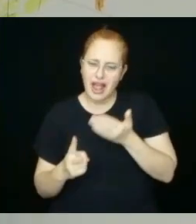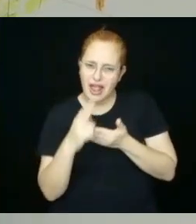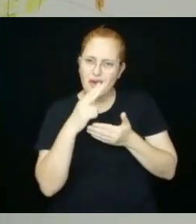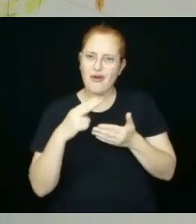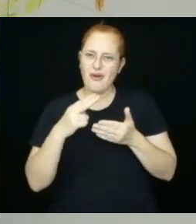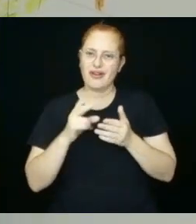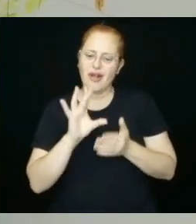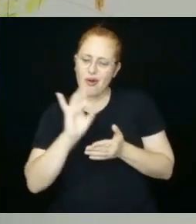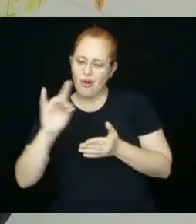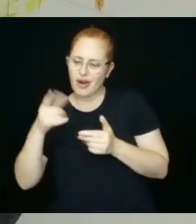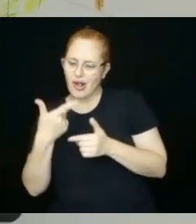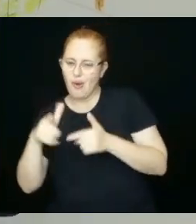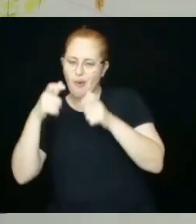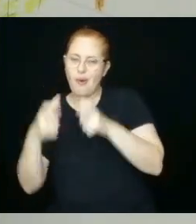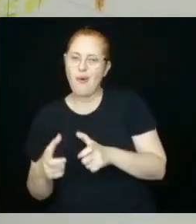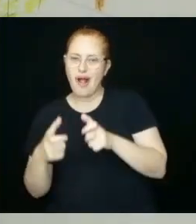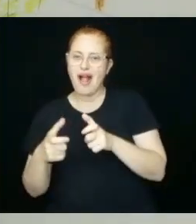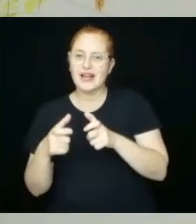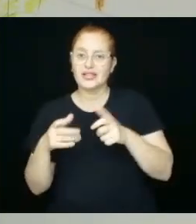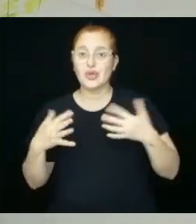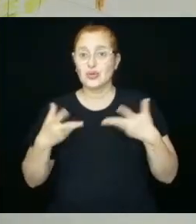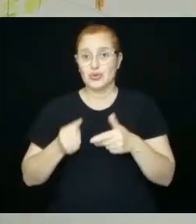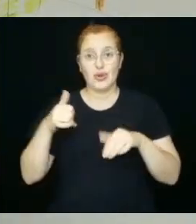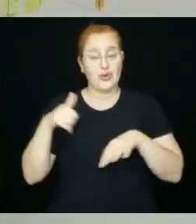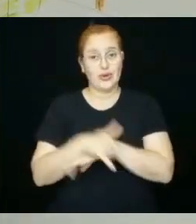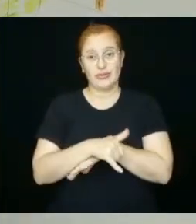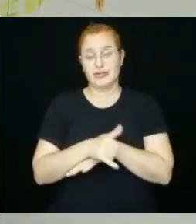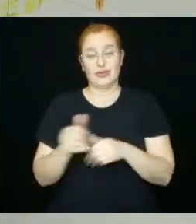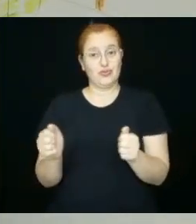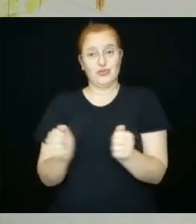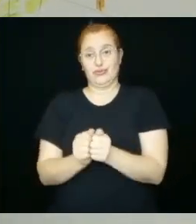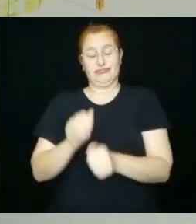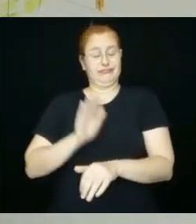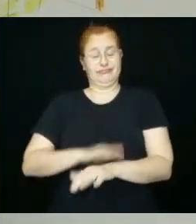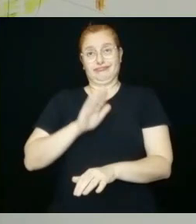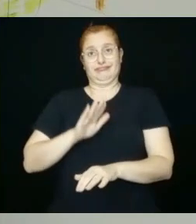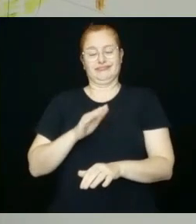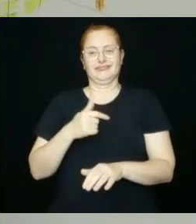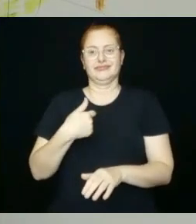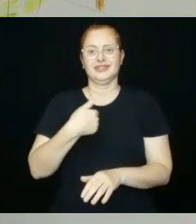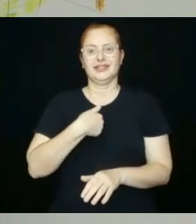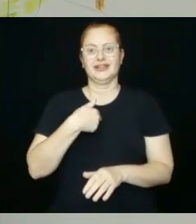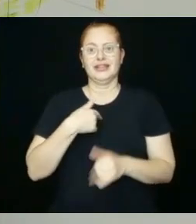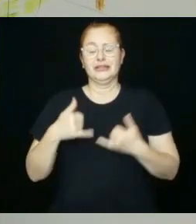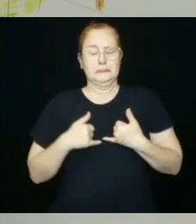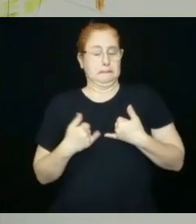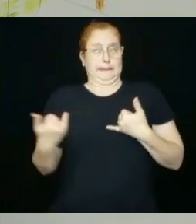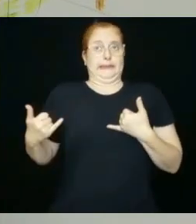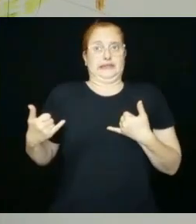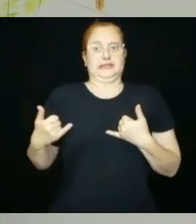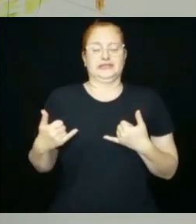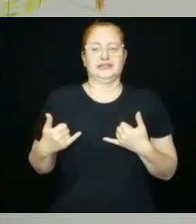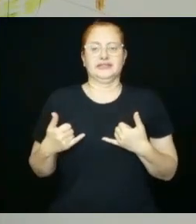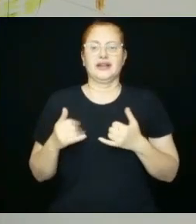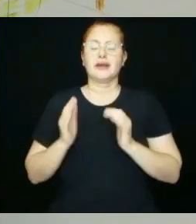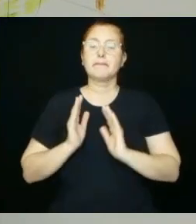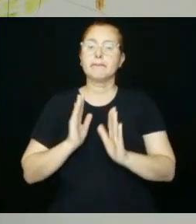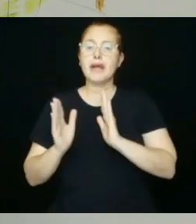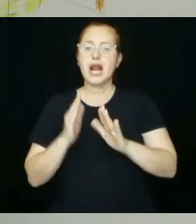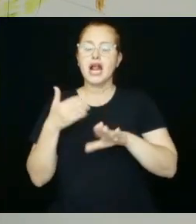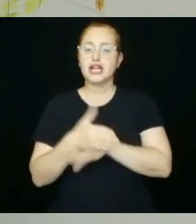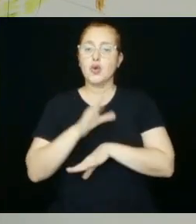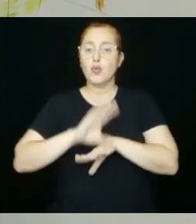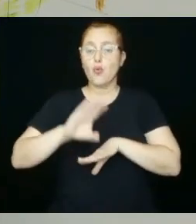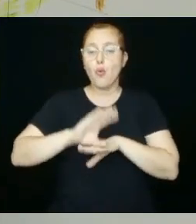lugares. Tudo acontecendo ao mesmo tempo, assim. E isso me chocou bastante. E nesse período que eu